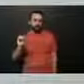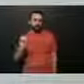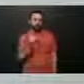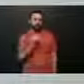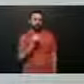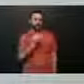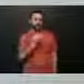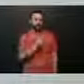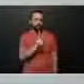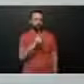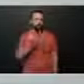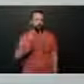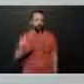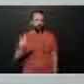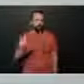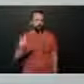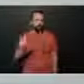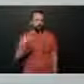20,